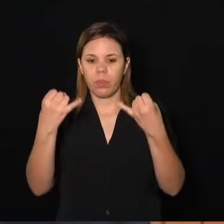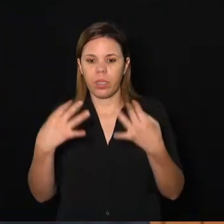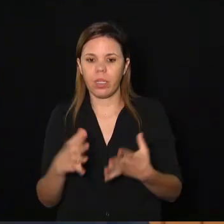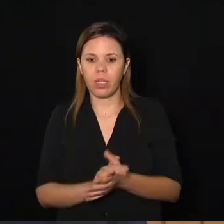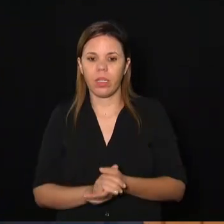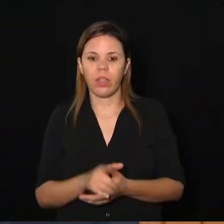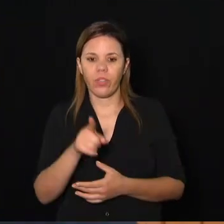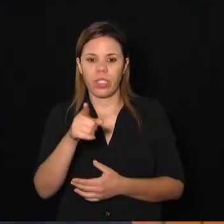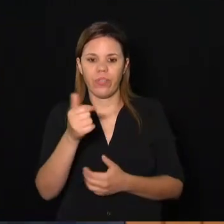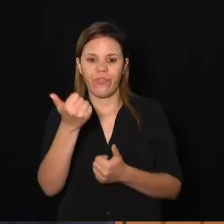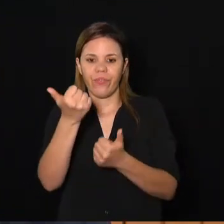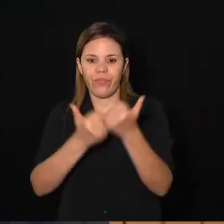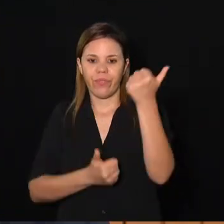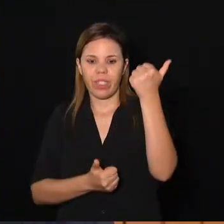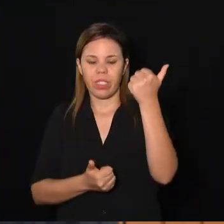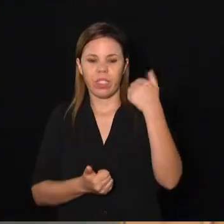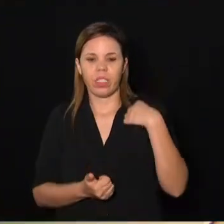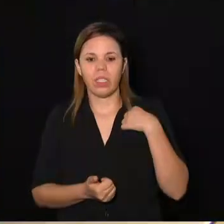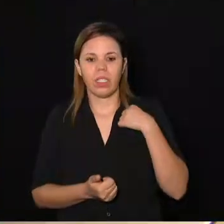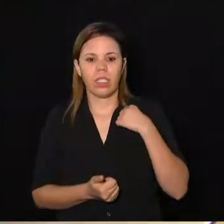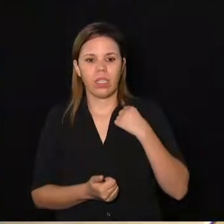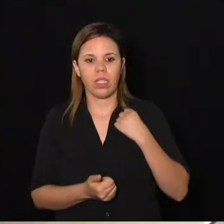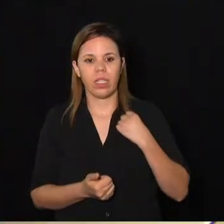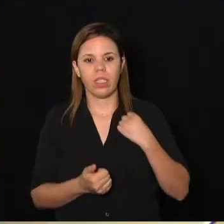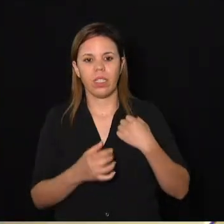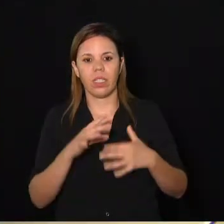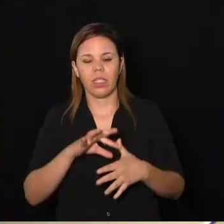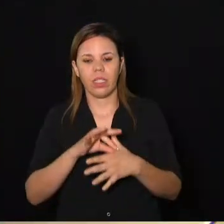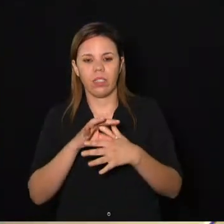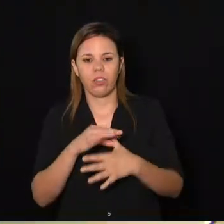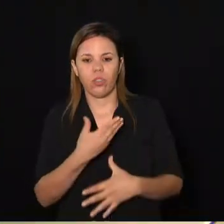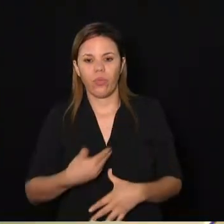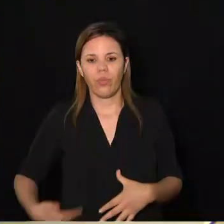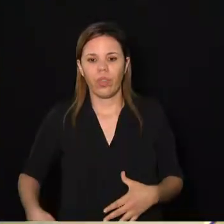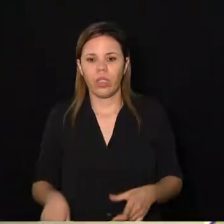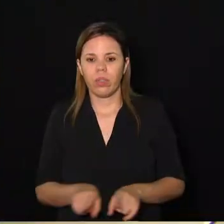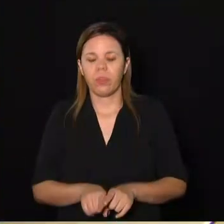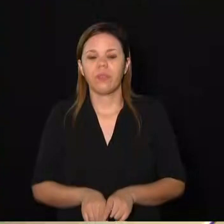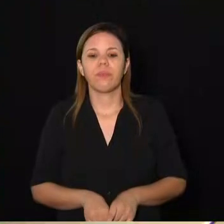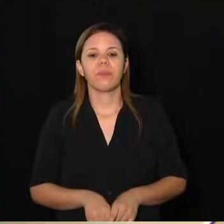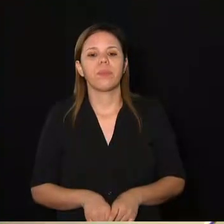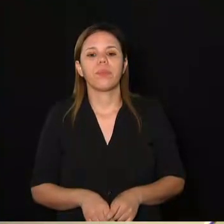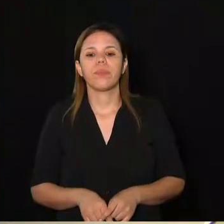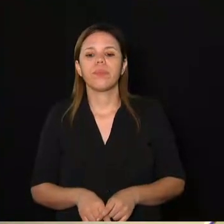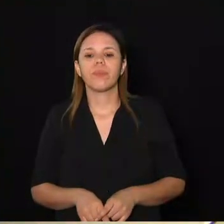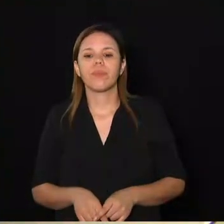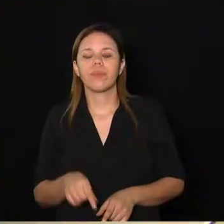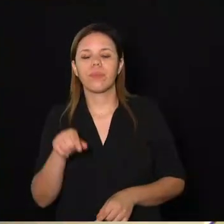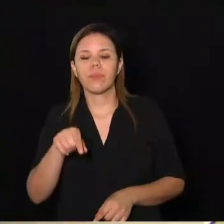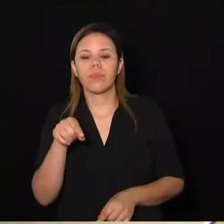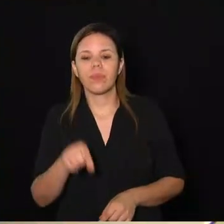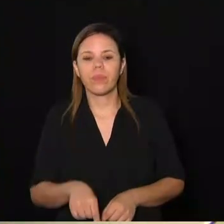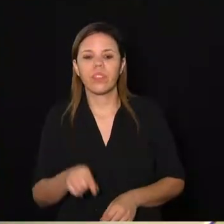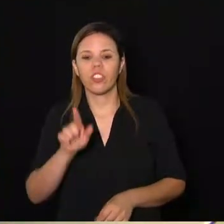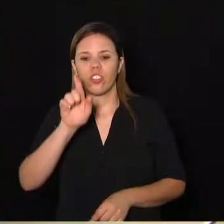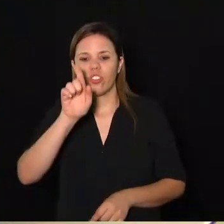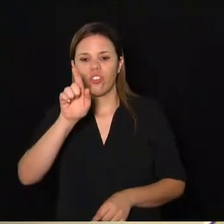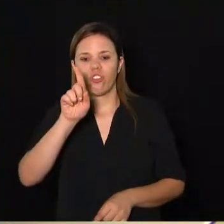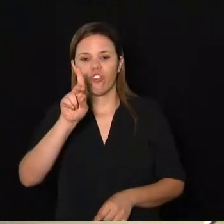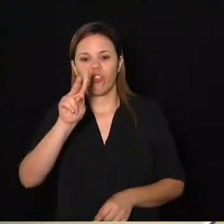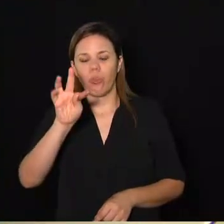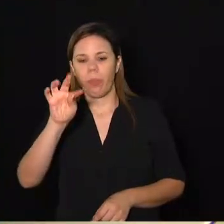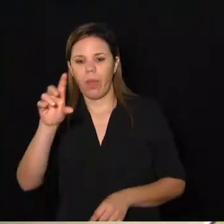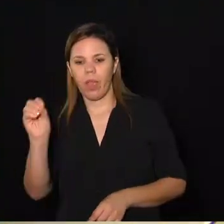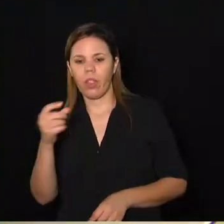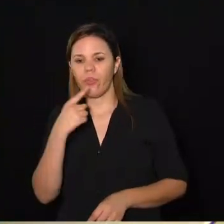qualidade de vice líder de governo vereador Gilberto Vermelho que preside essa audiência pública bispo